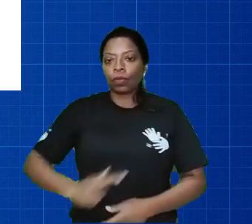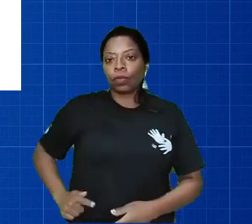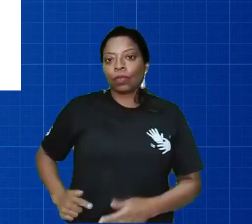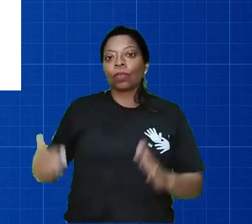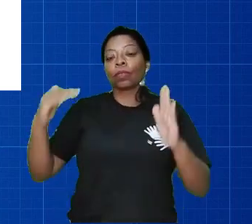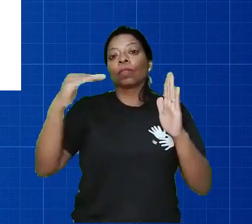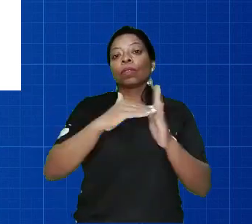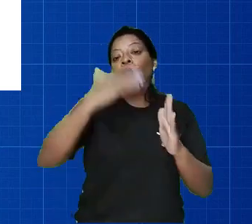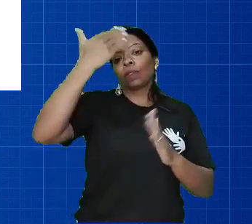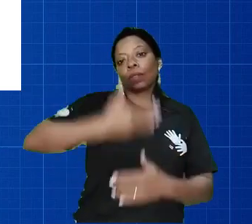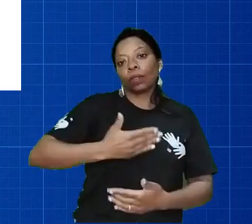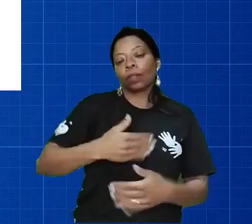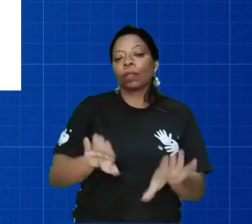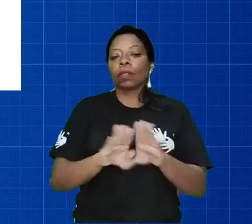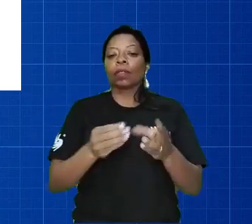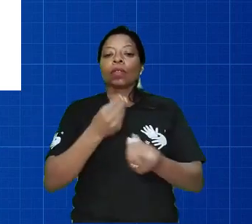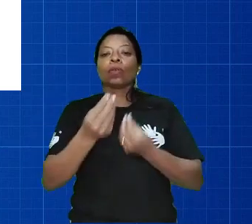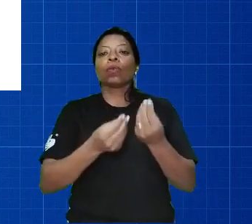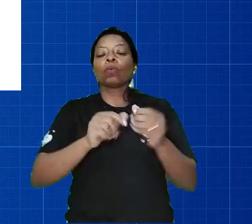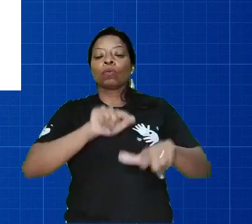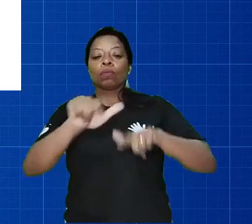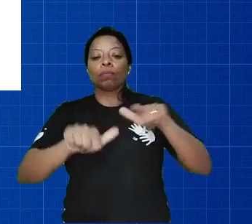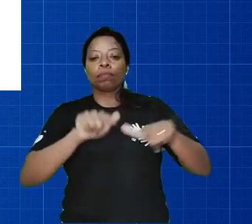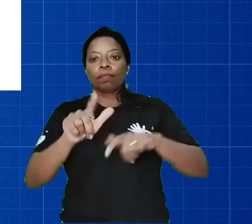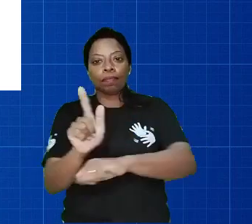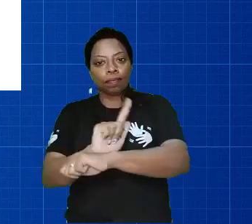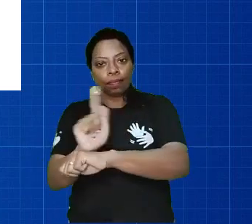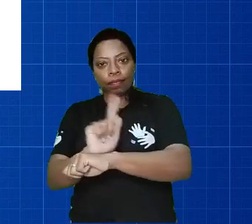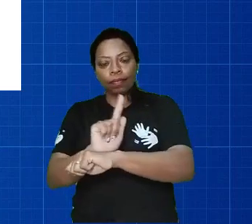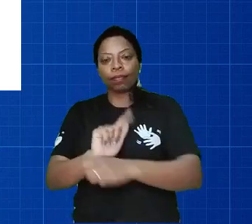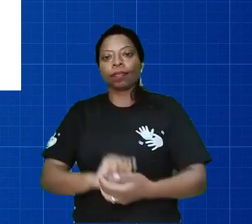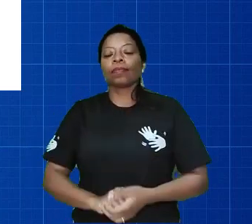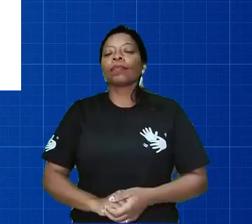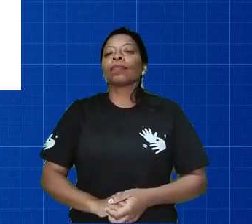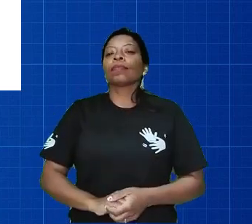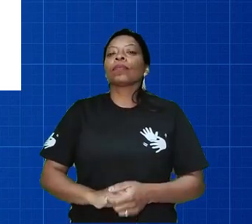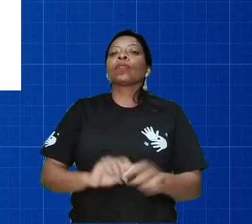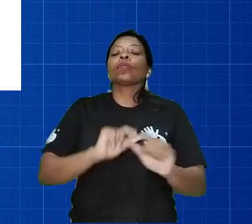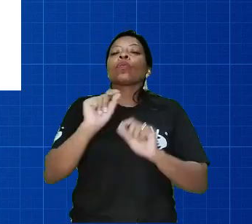do gestor da unidade. Então, o que são programas